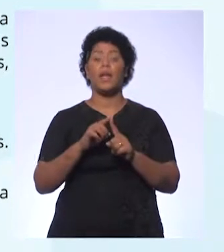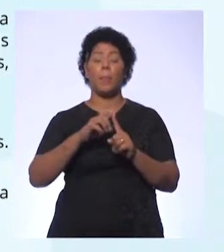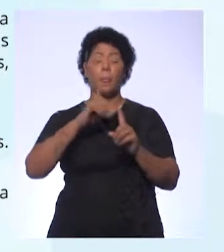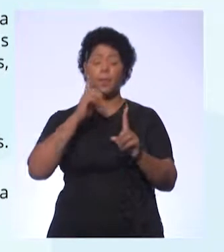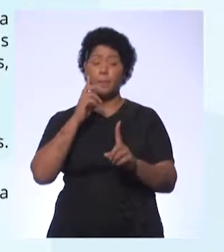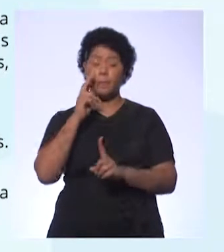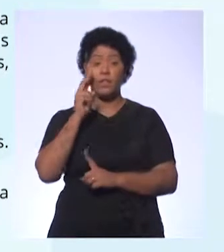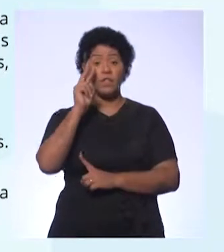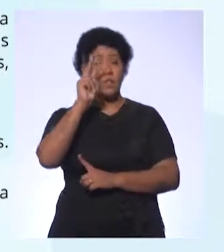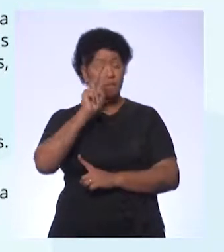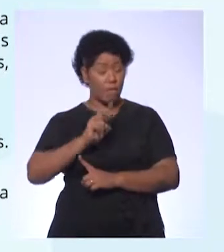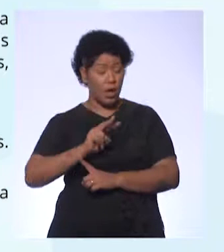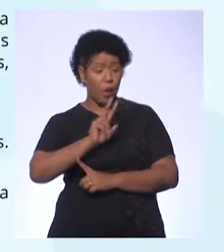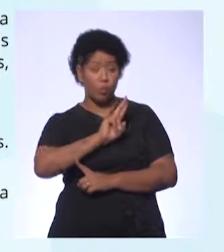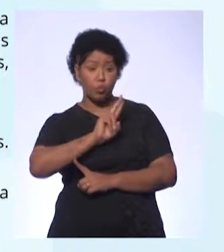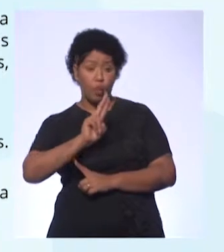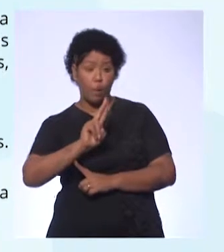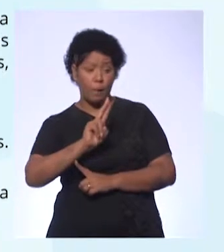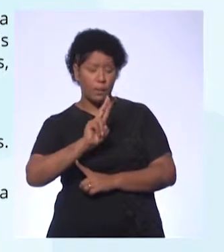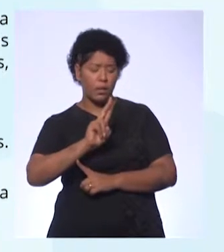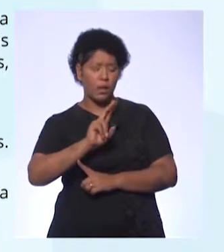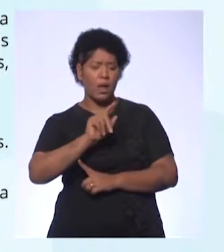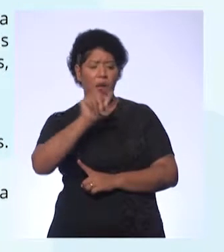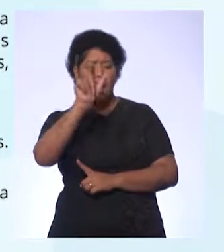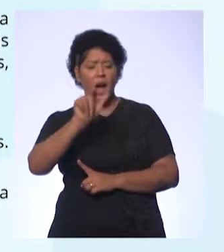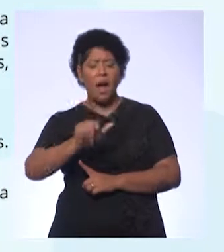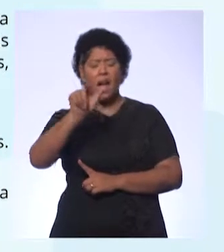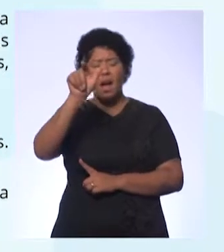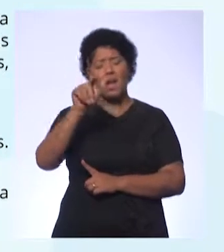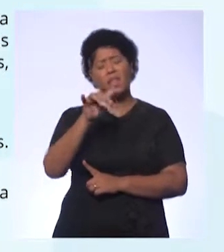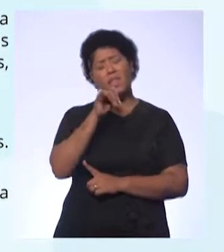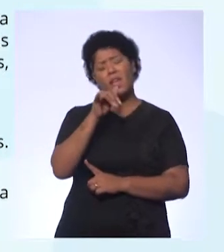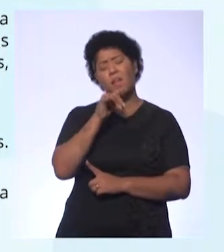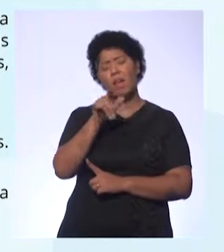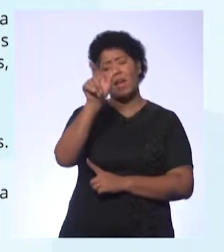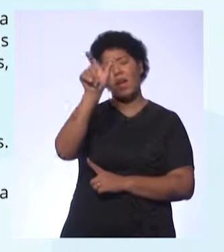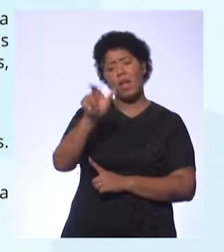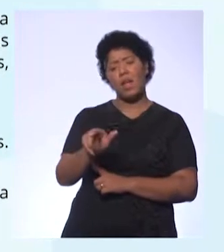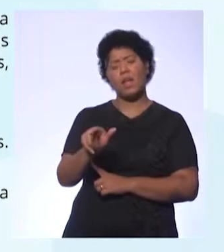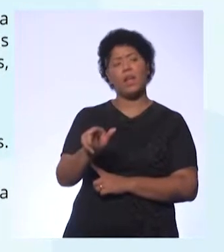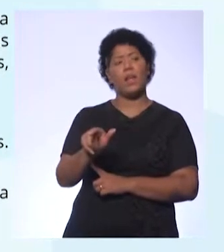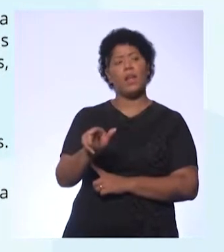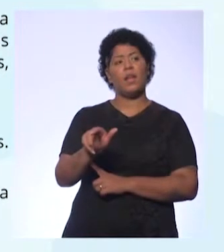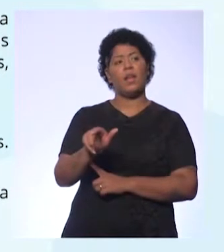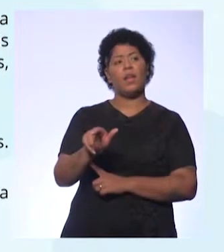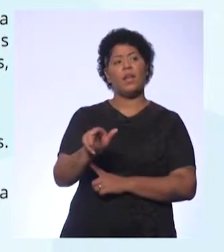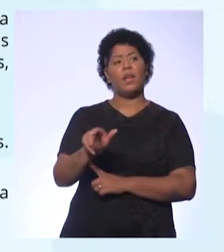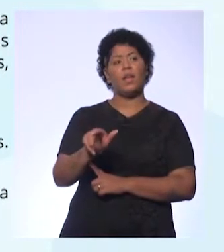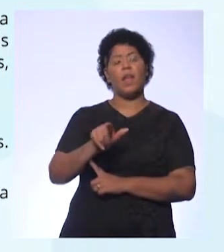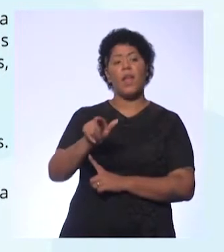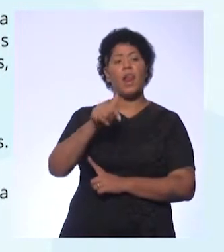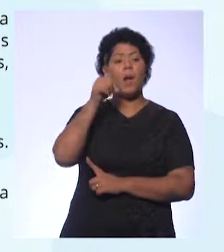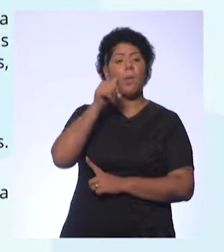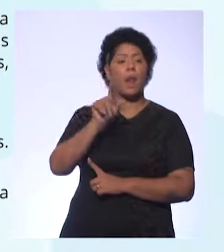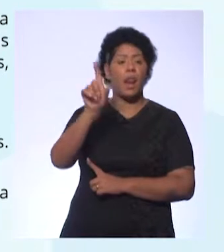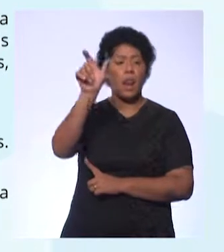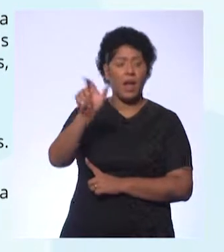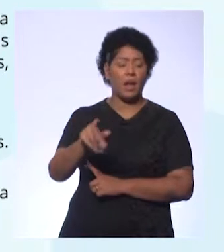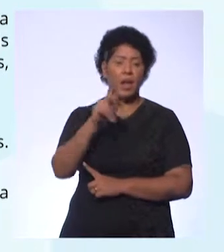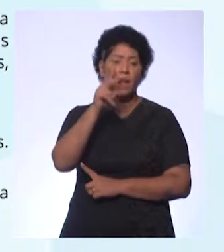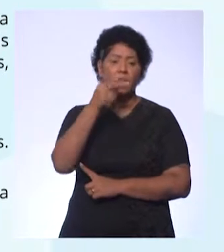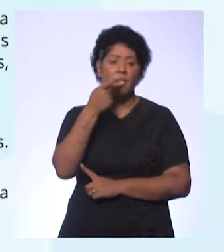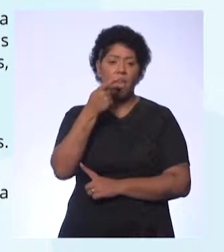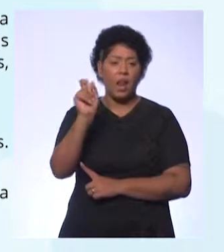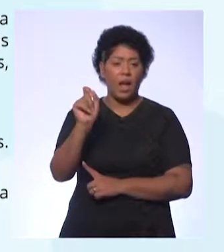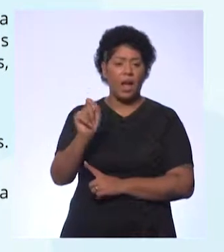personagens antes das falas. Então, verificar se você vai fazer, por exemplo, em algum momento, a identificação do nome, para que as pessoas